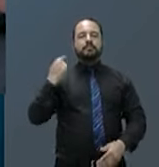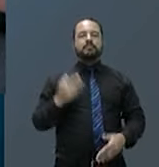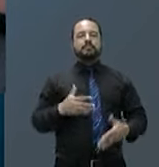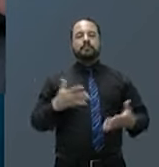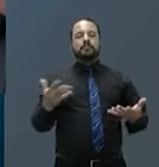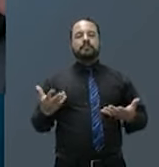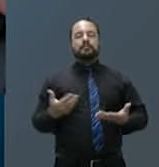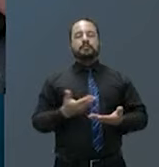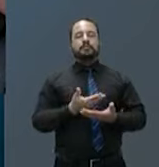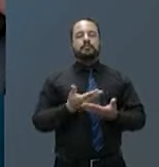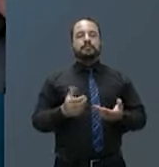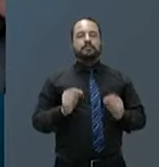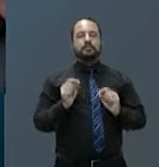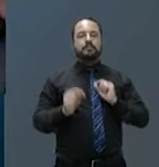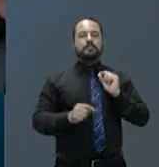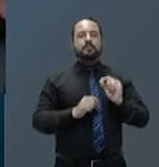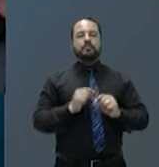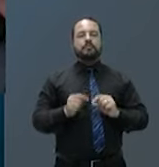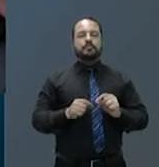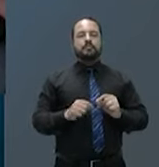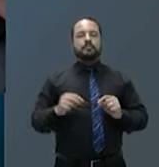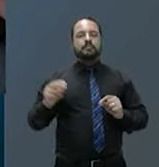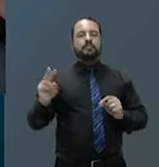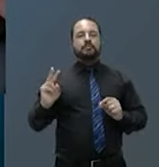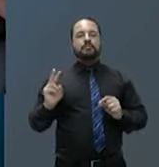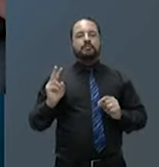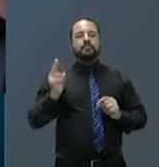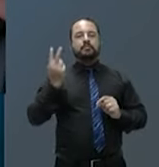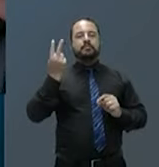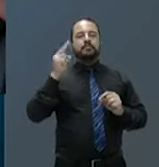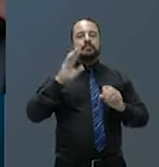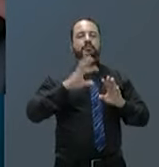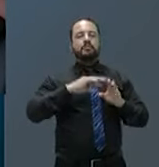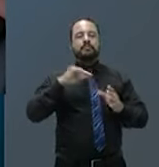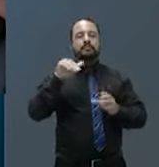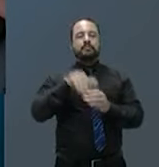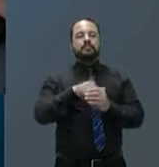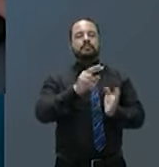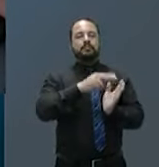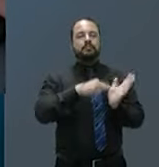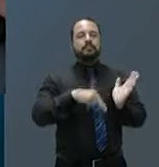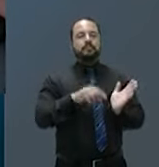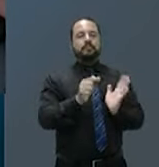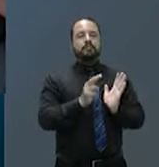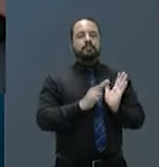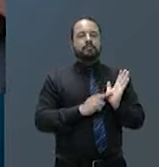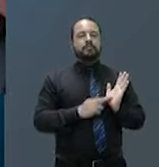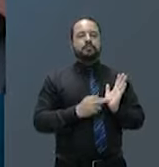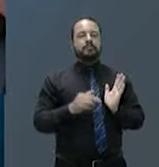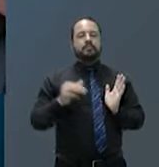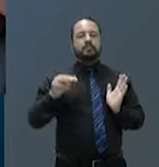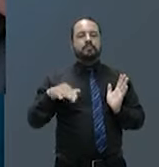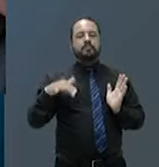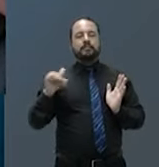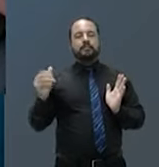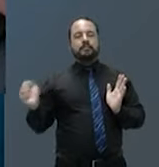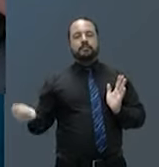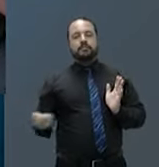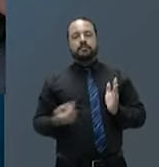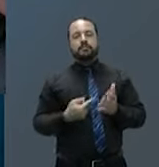o valoroso e valioso voto vista do eminente ministro Mauro Campos. Assim,